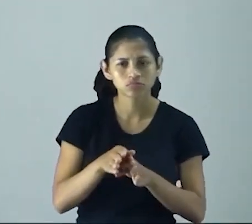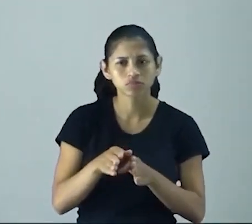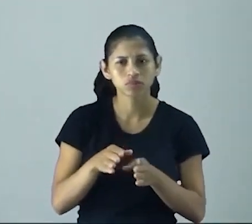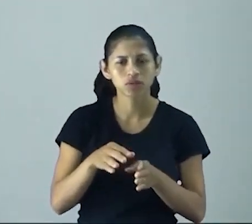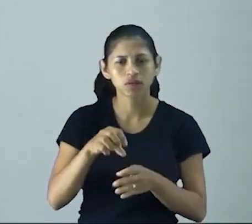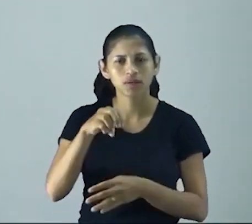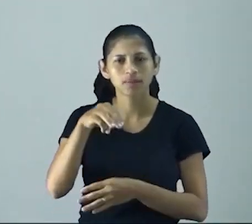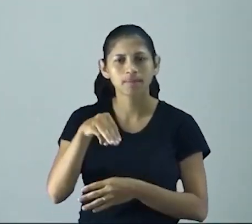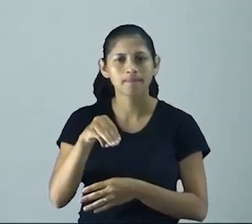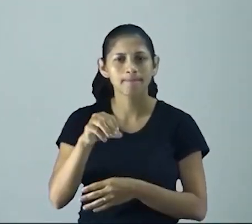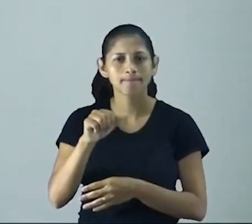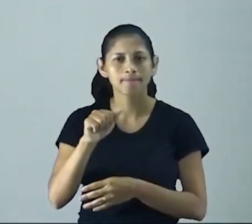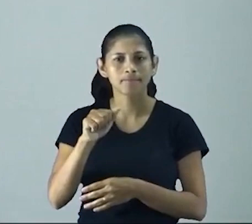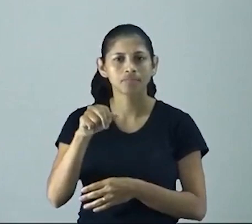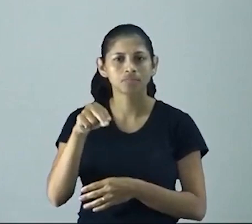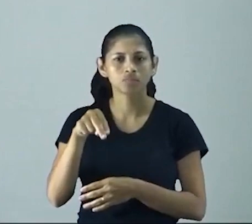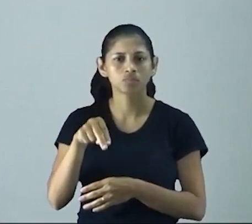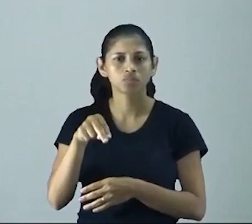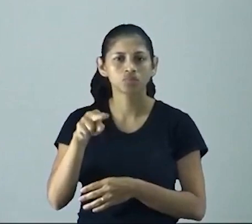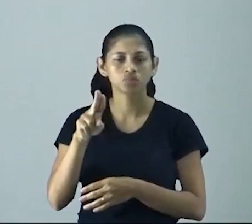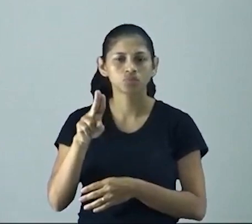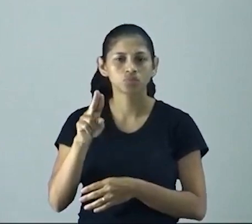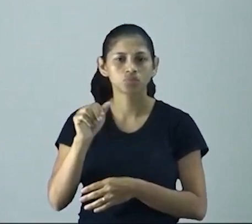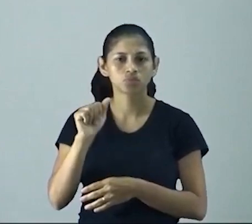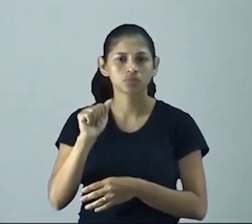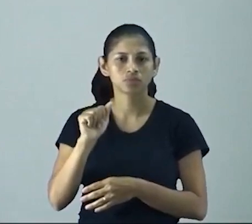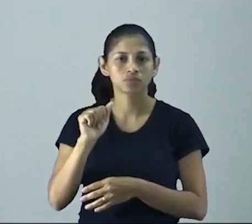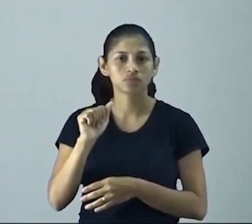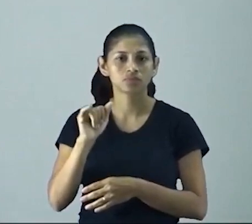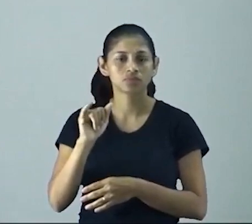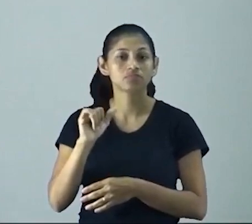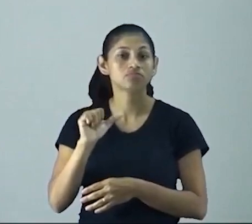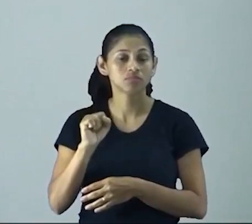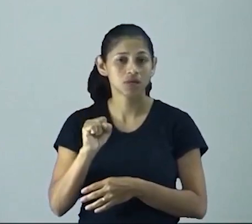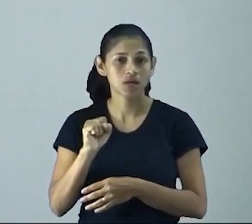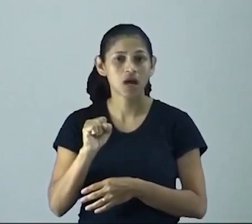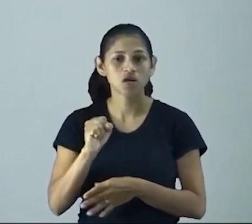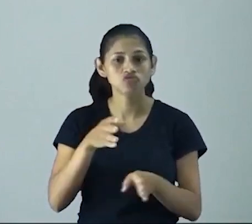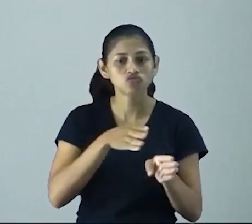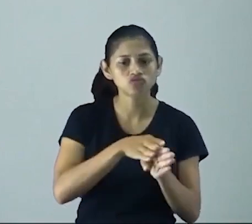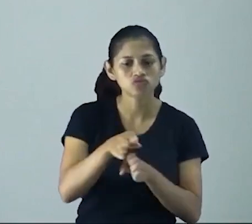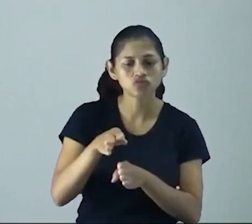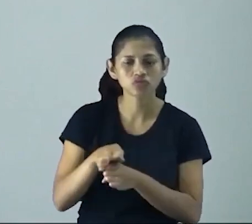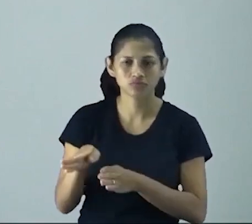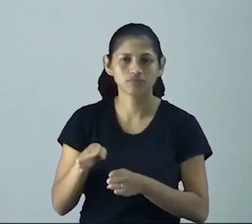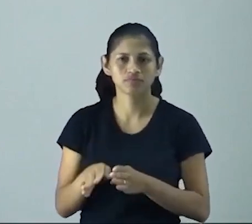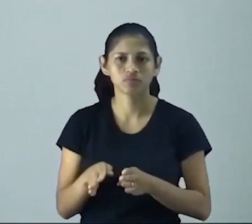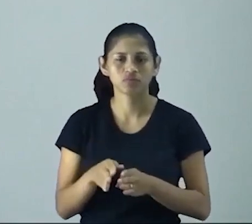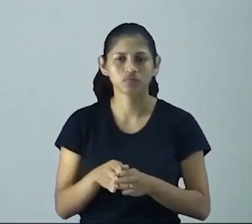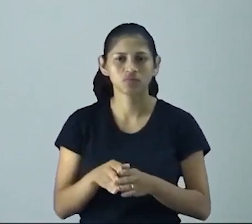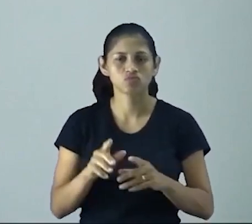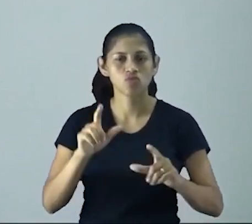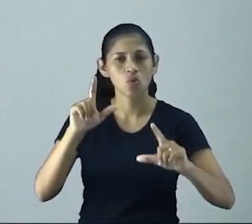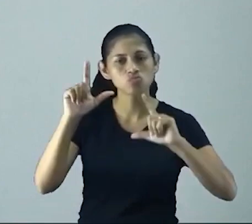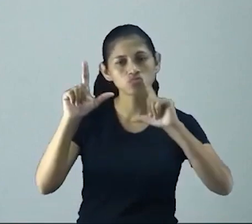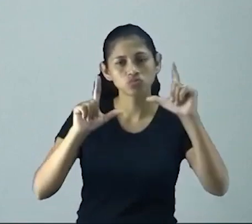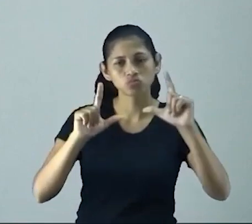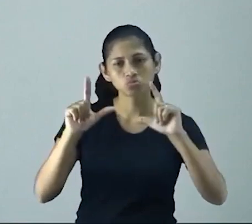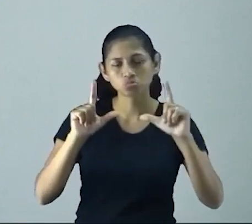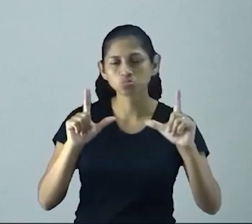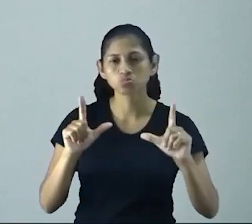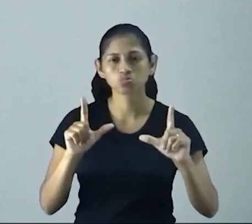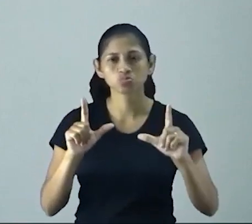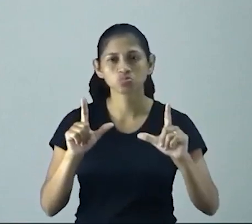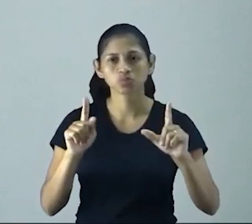né? Porque vai descrever o passo a passo de como montar alguma coisa. Nós temos também retratos falados, né? Você